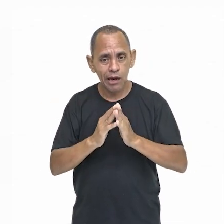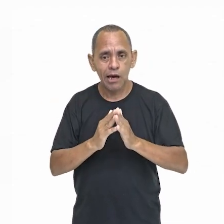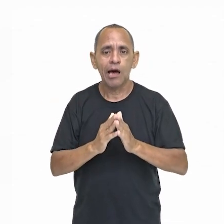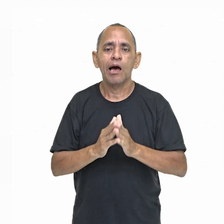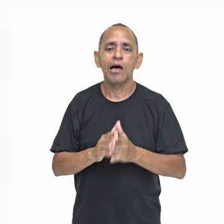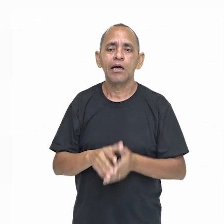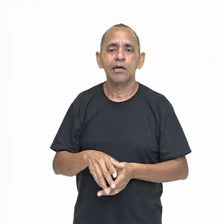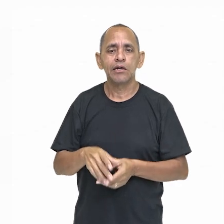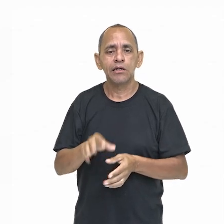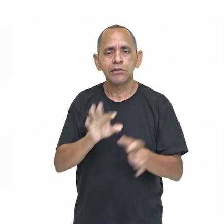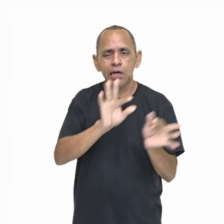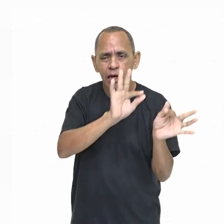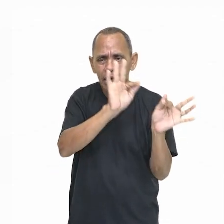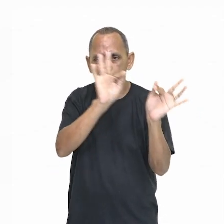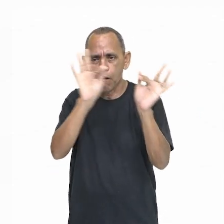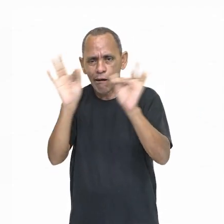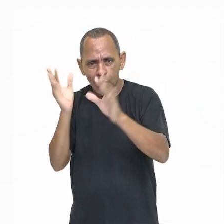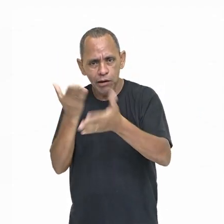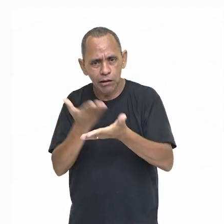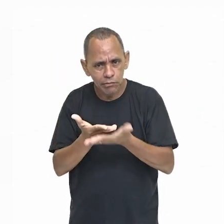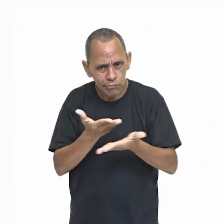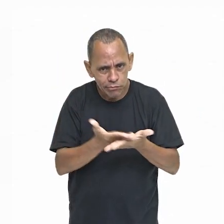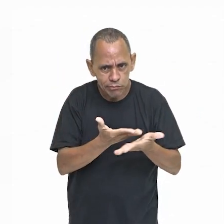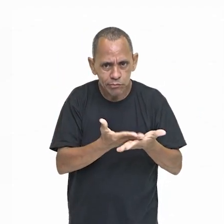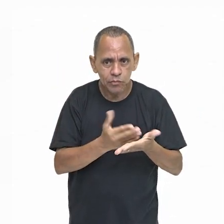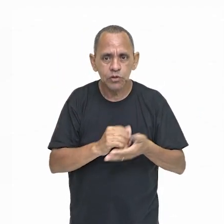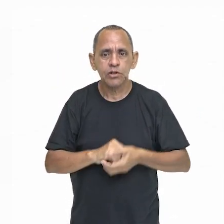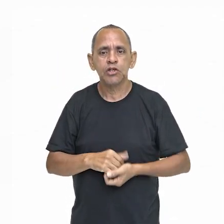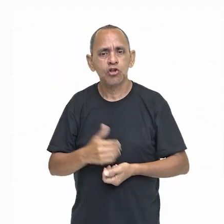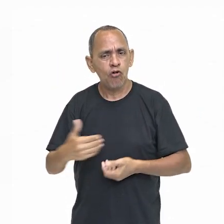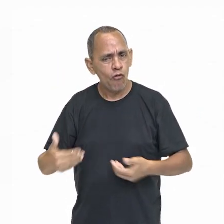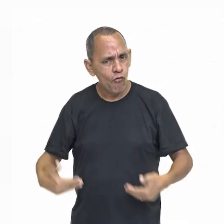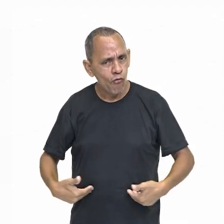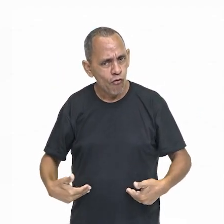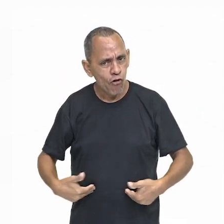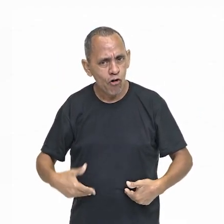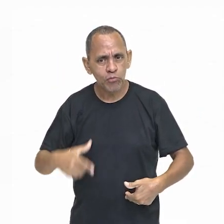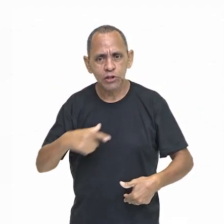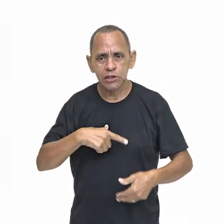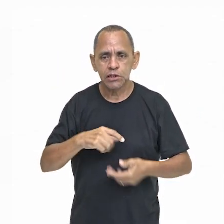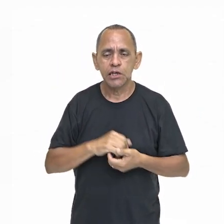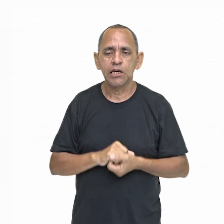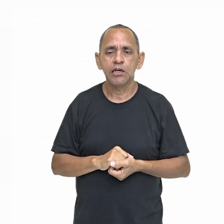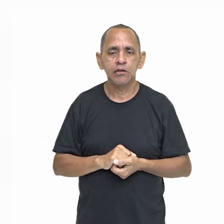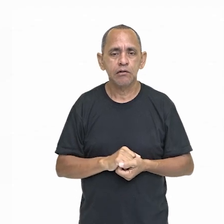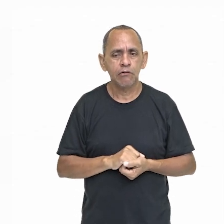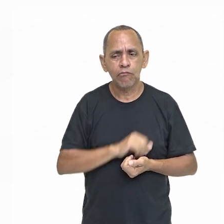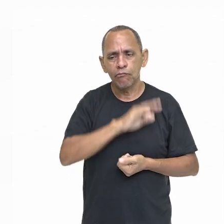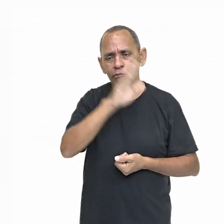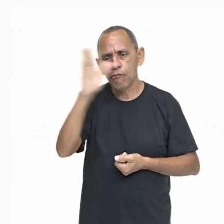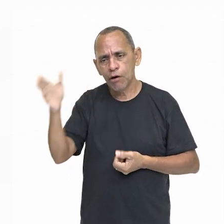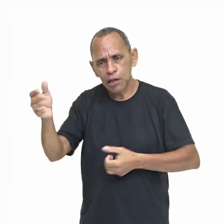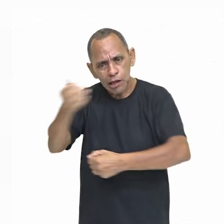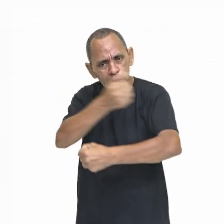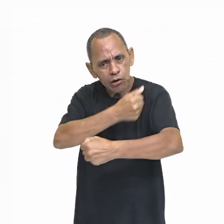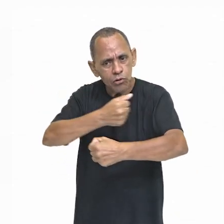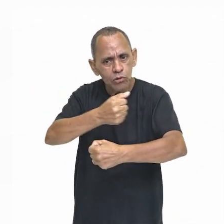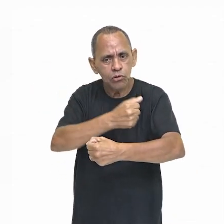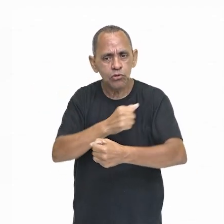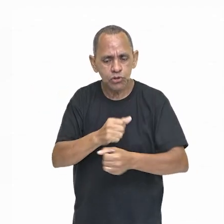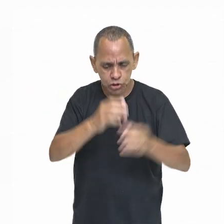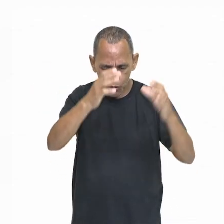fome e coloca a comida para aquecer em uma panela. Aí o que você